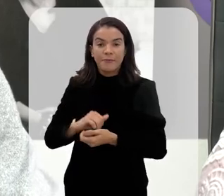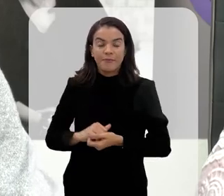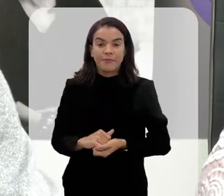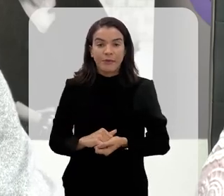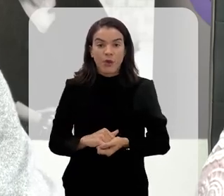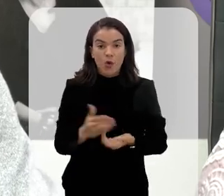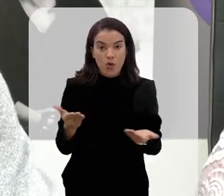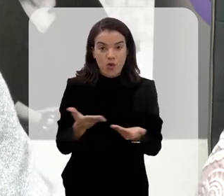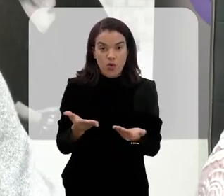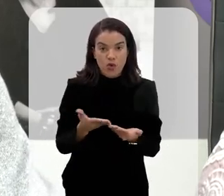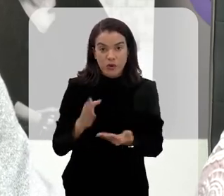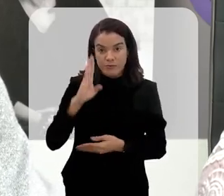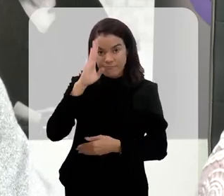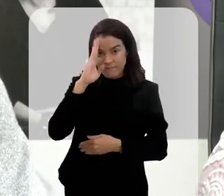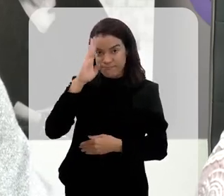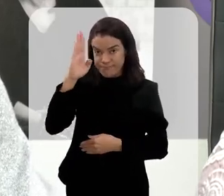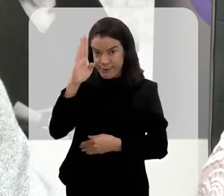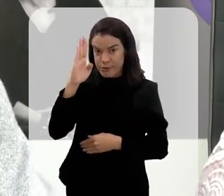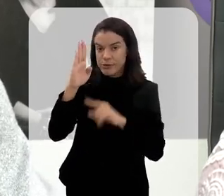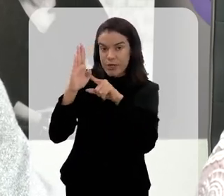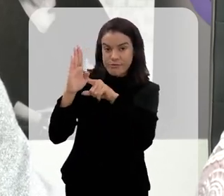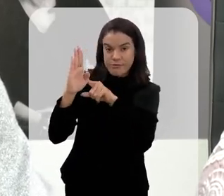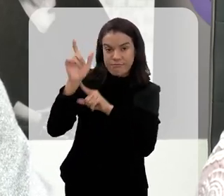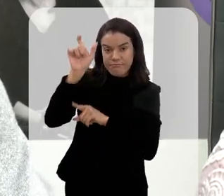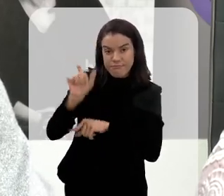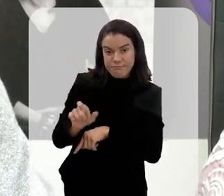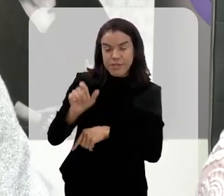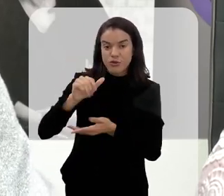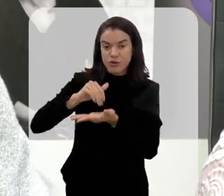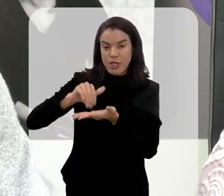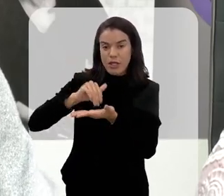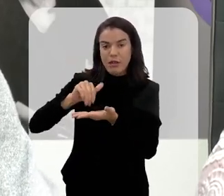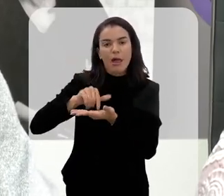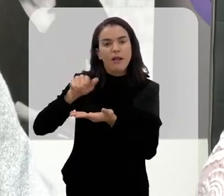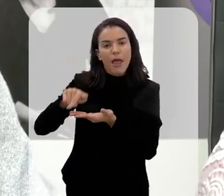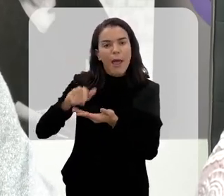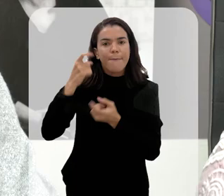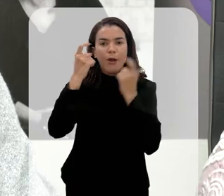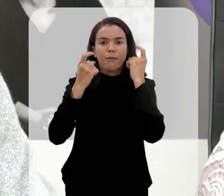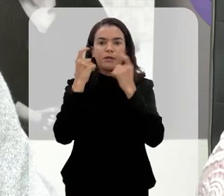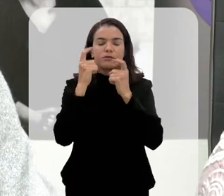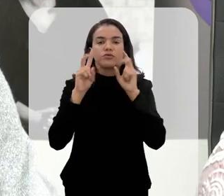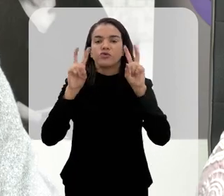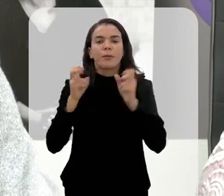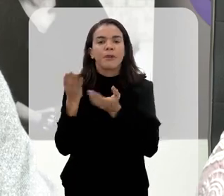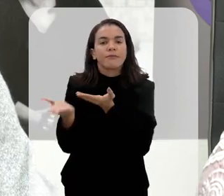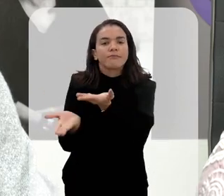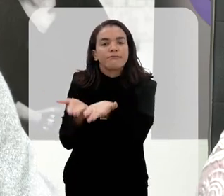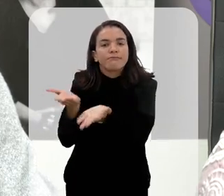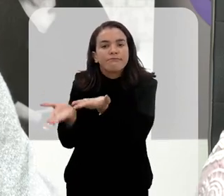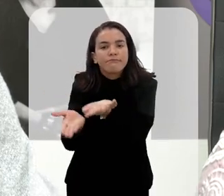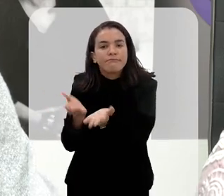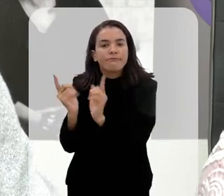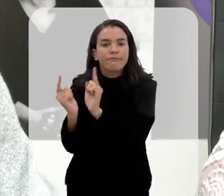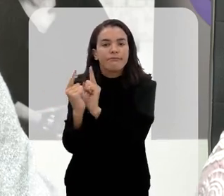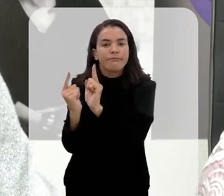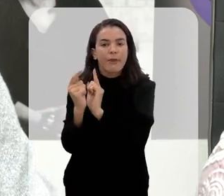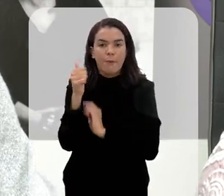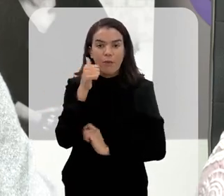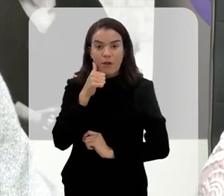Hoje, a prioridade do secretário da Polícia Civil é o atendimento à mulher. E ele deixou claro